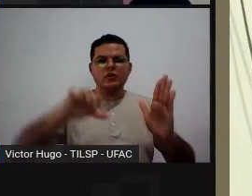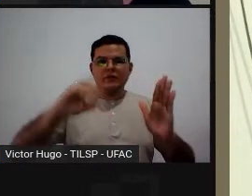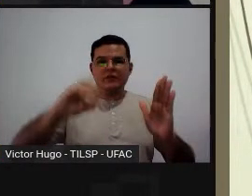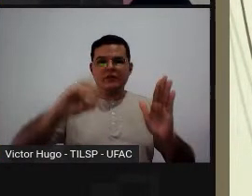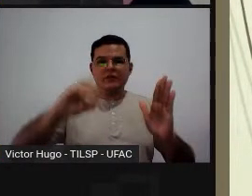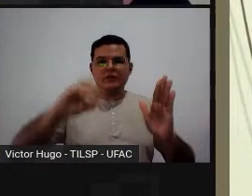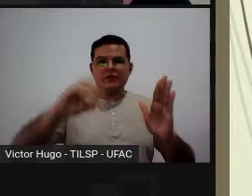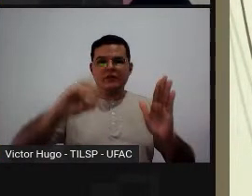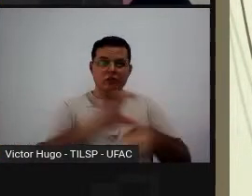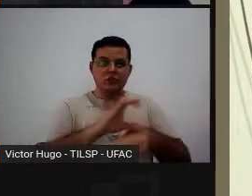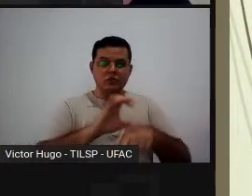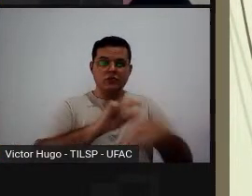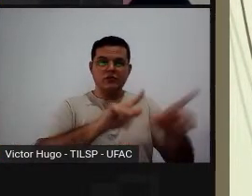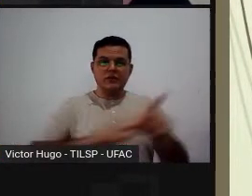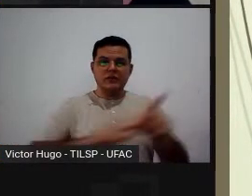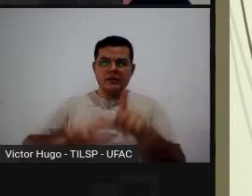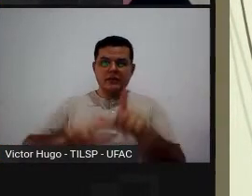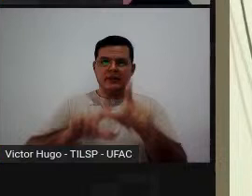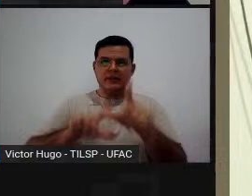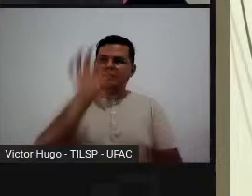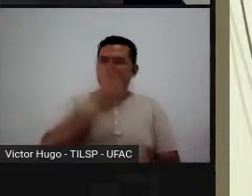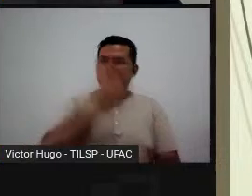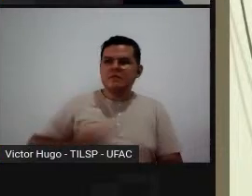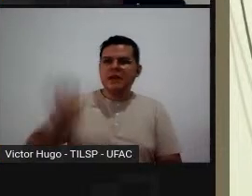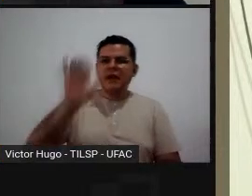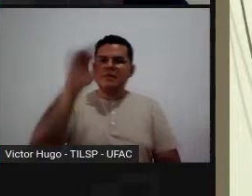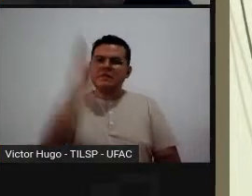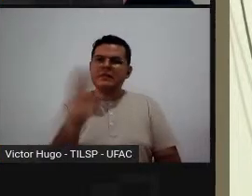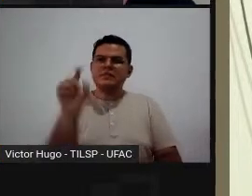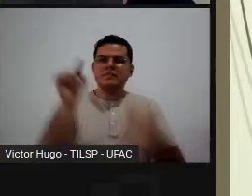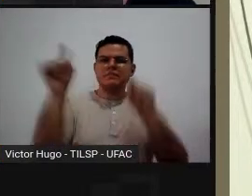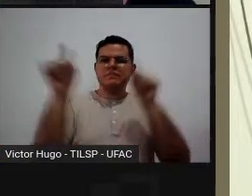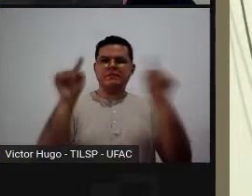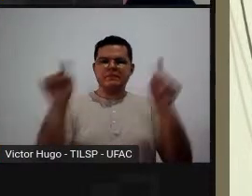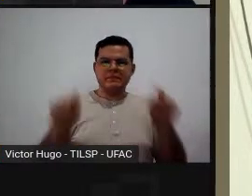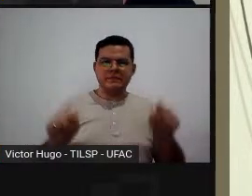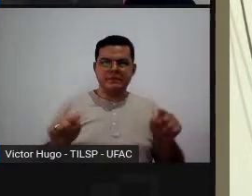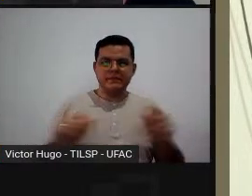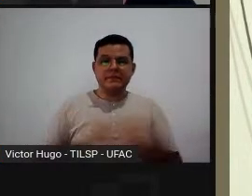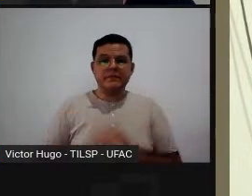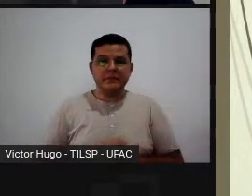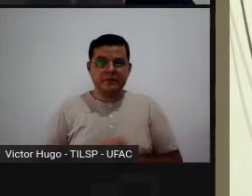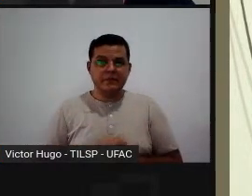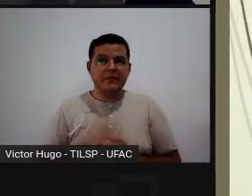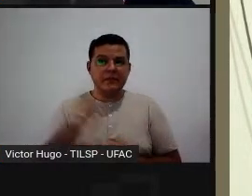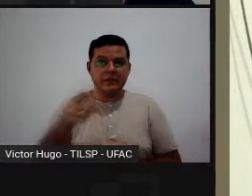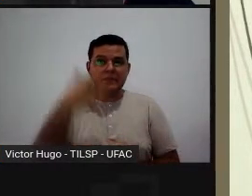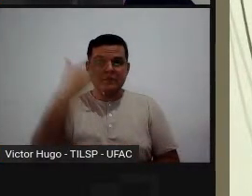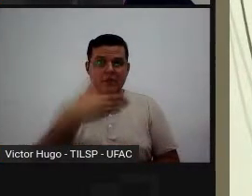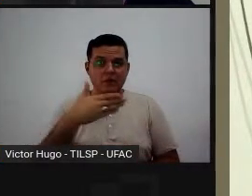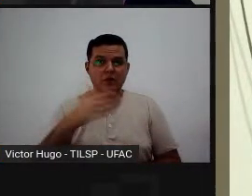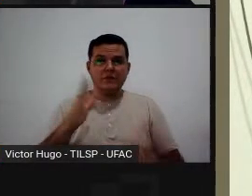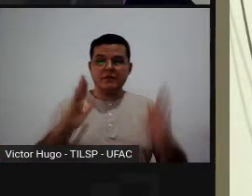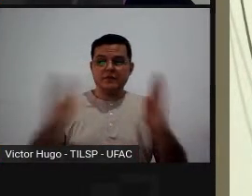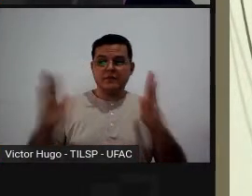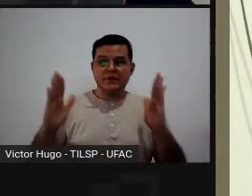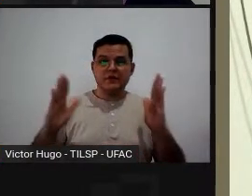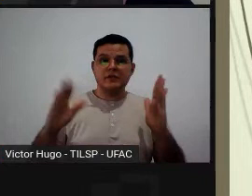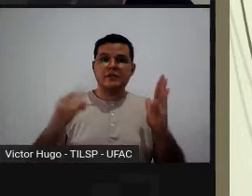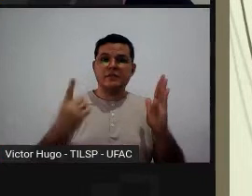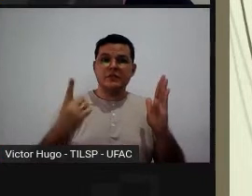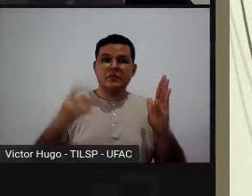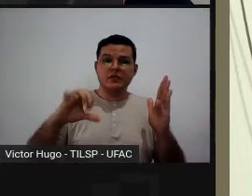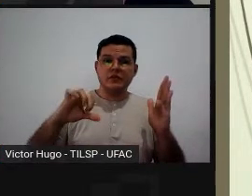vamos ao plano, à amostra da década de 90. Inclusive, na década de 90, foi muito